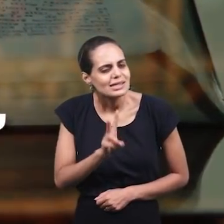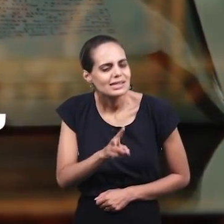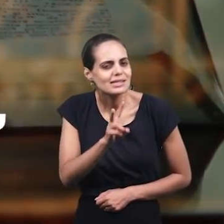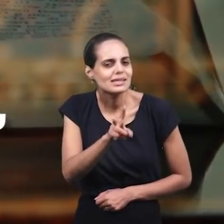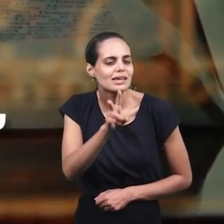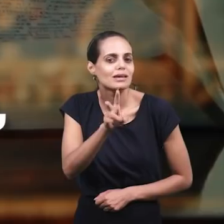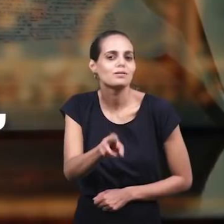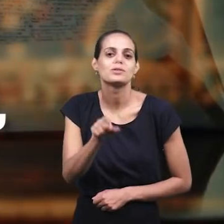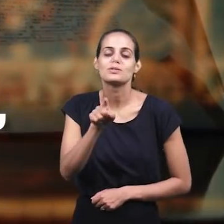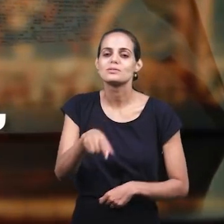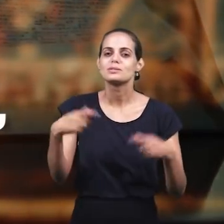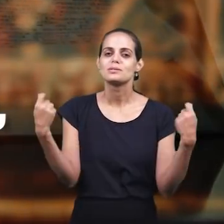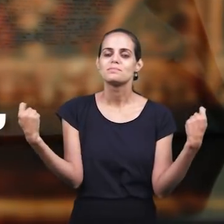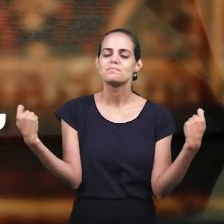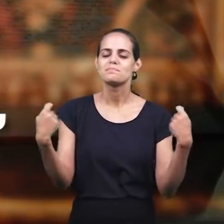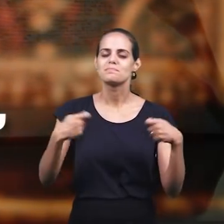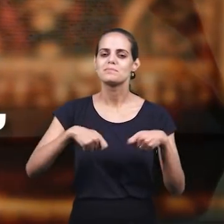Sempre que